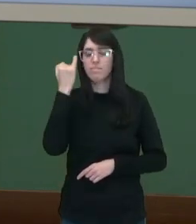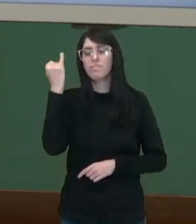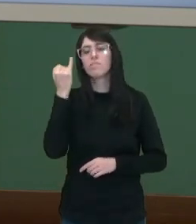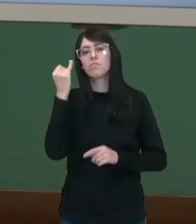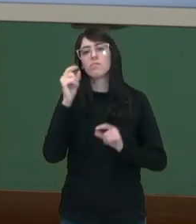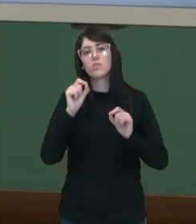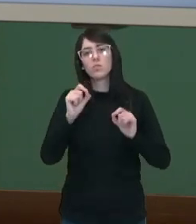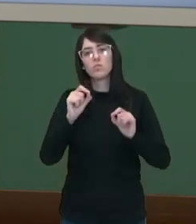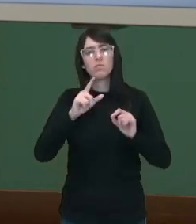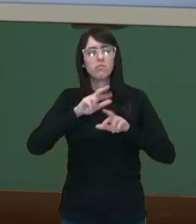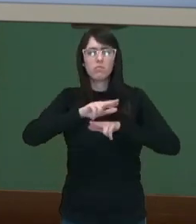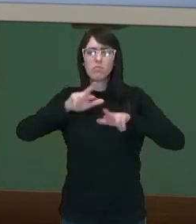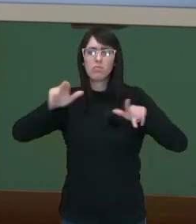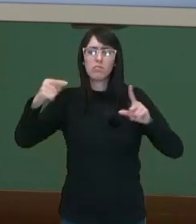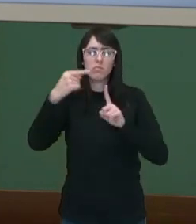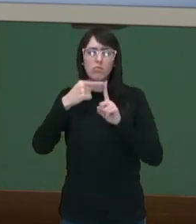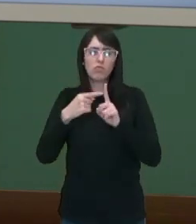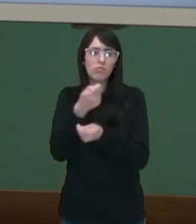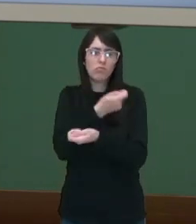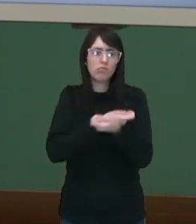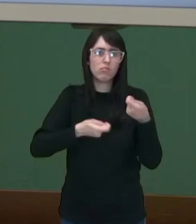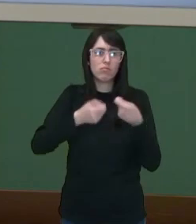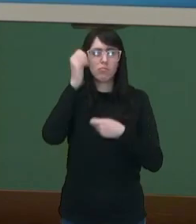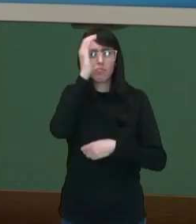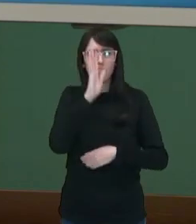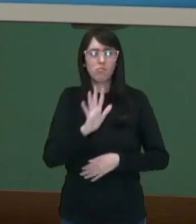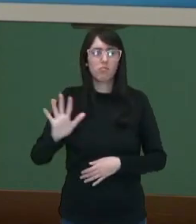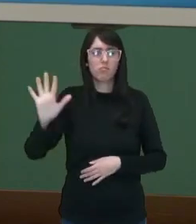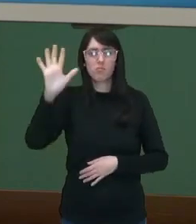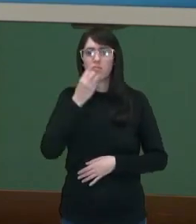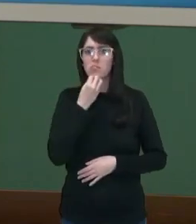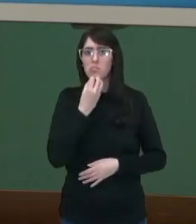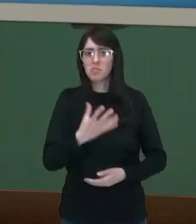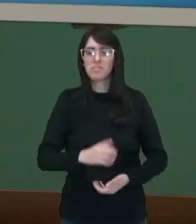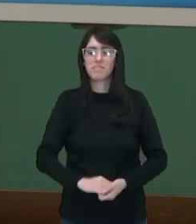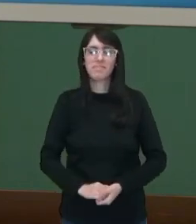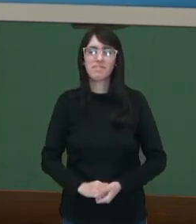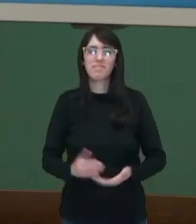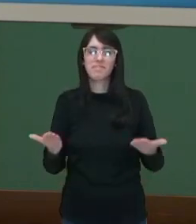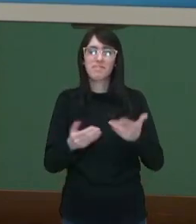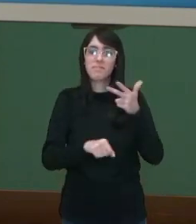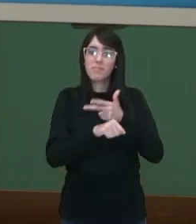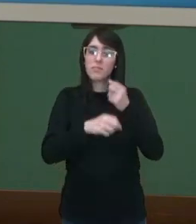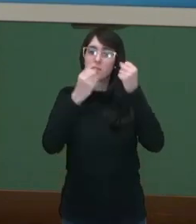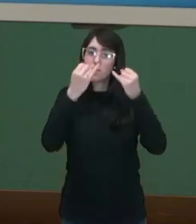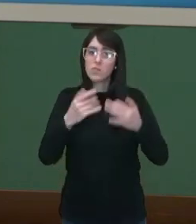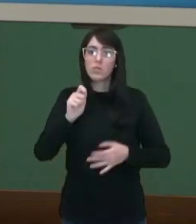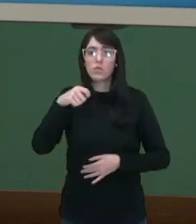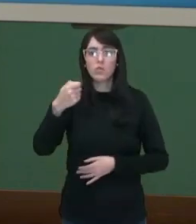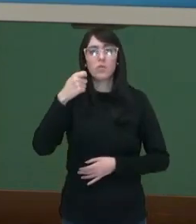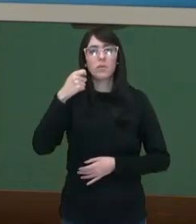para diferentes atividades econômicas que são desenvolvidas na região. Nesse